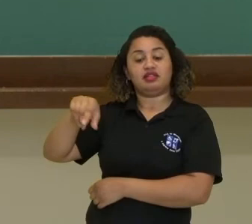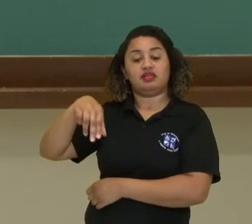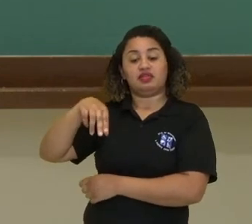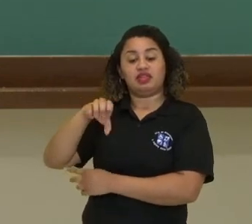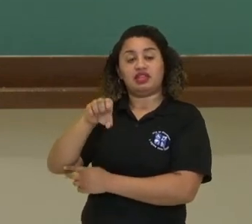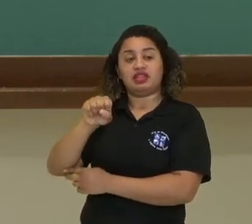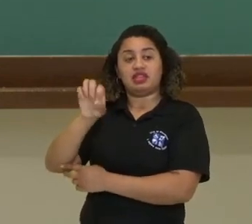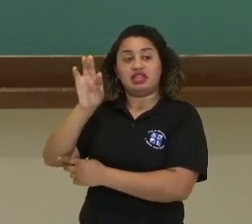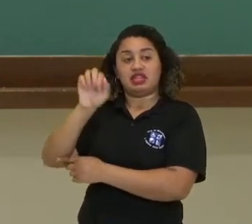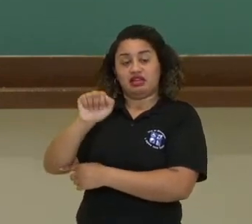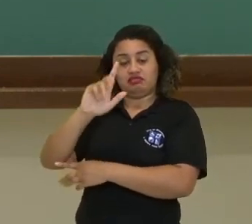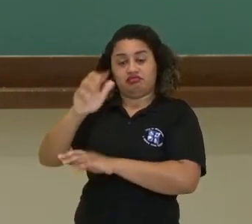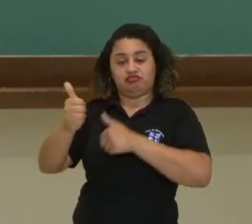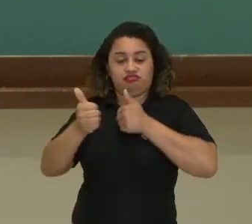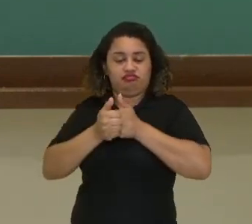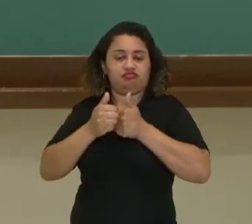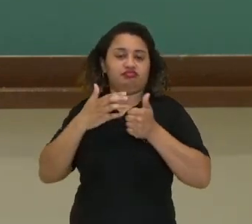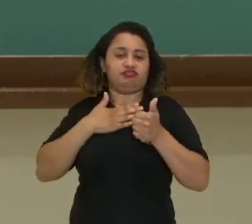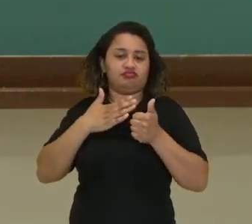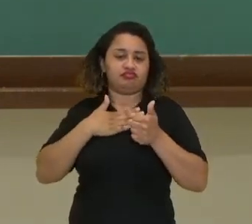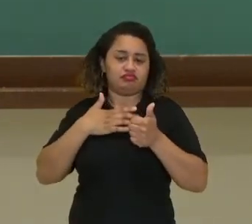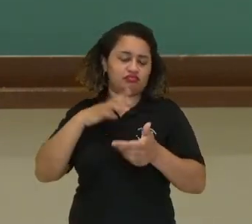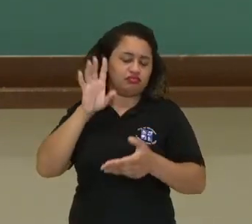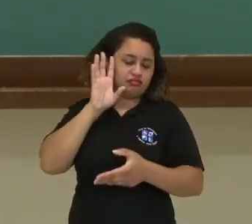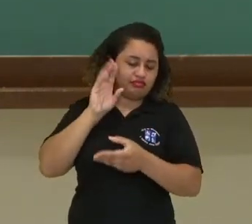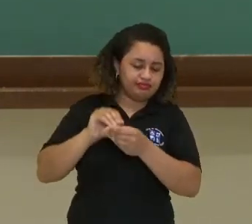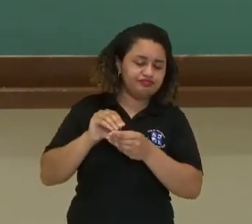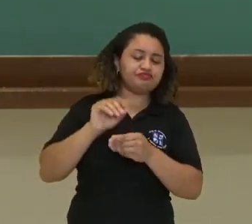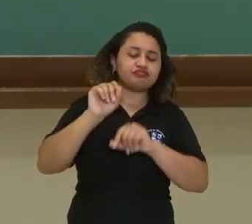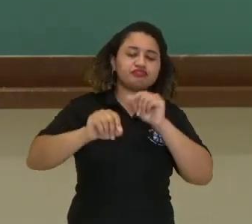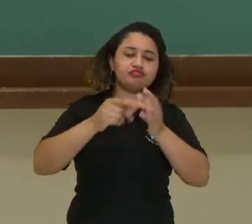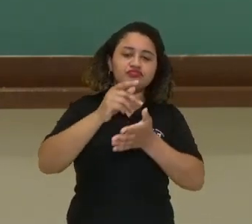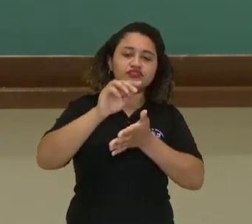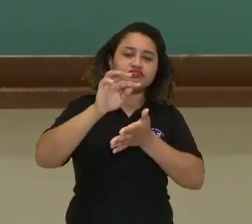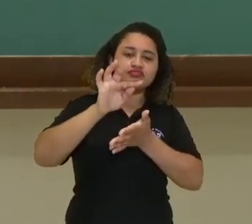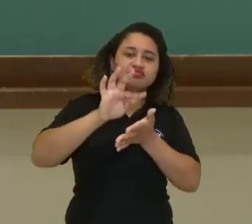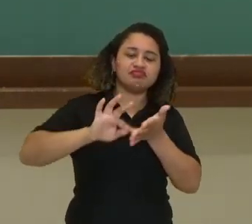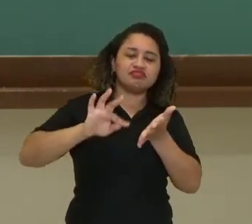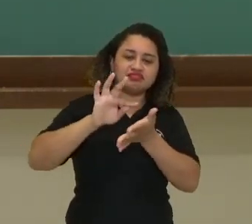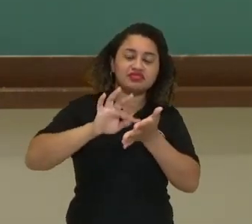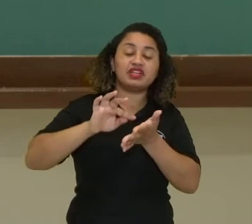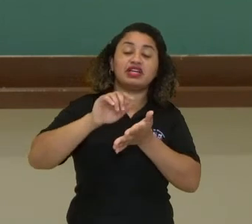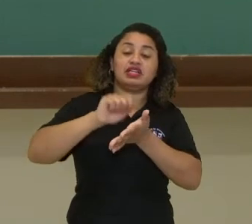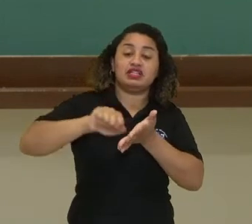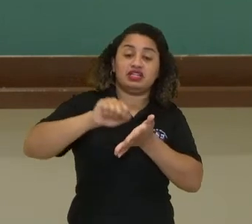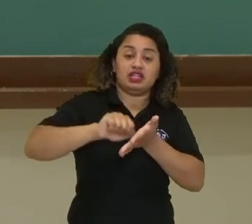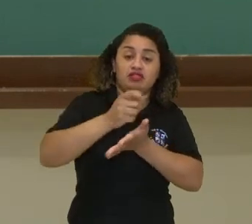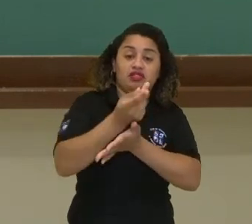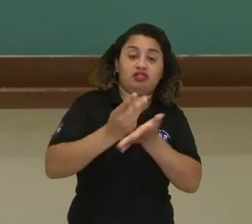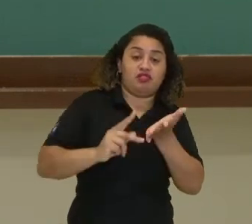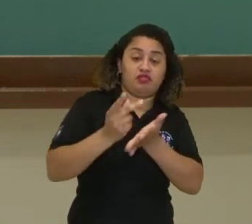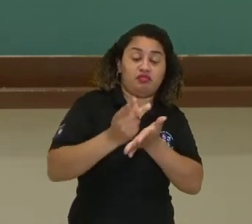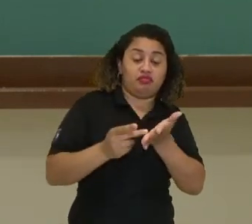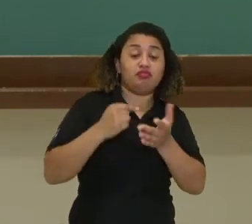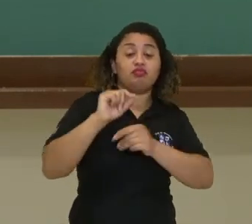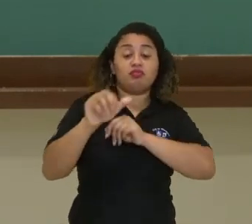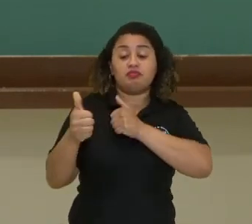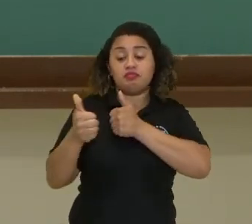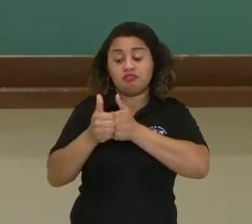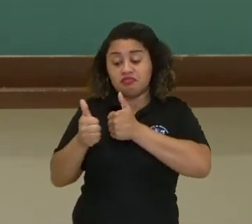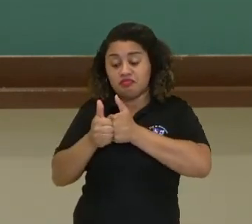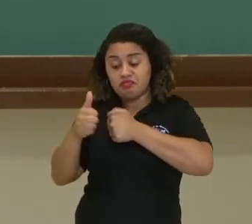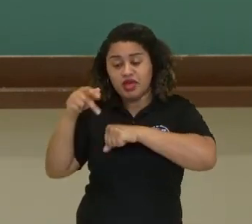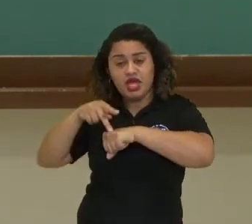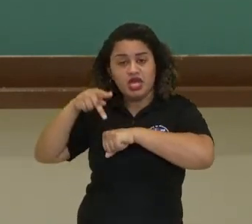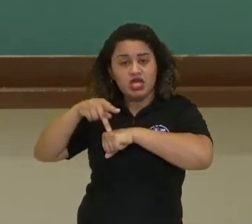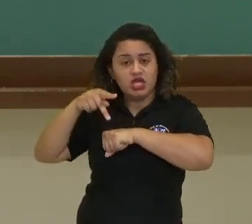mim. Então, a gente entende que a pessoa que está falando, que o eu lírico que está falando ali, ele está próximo